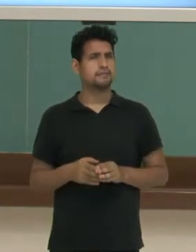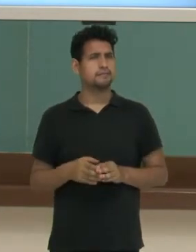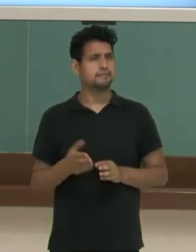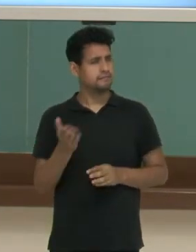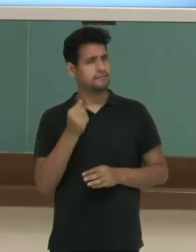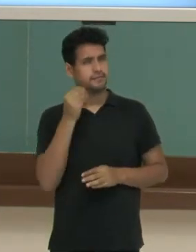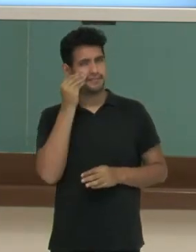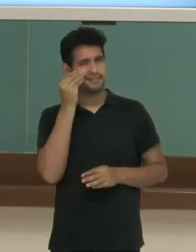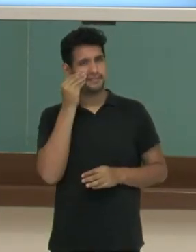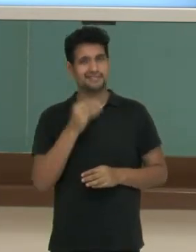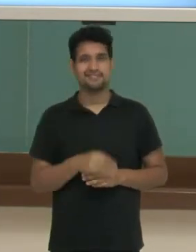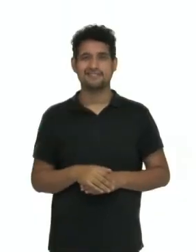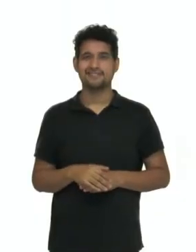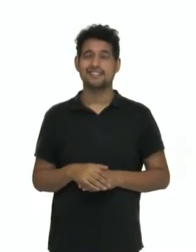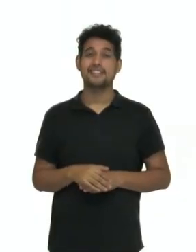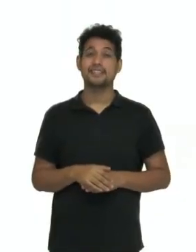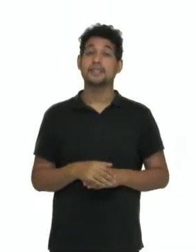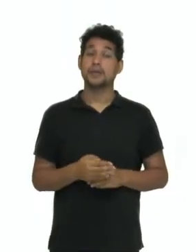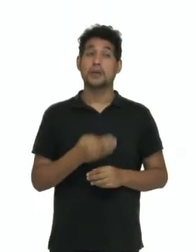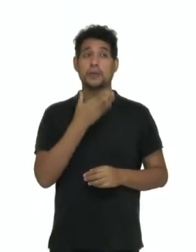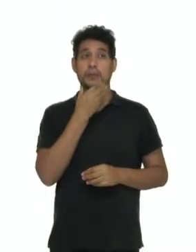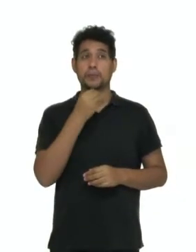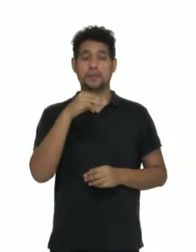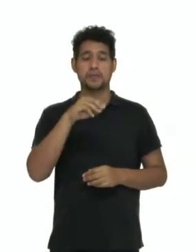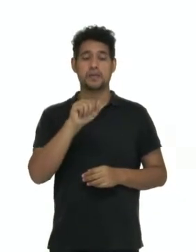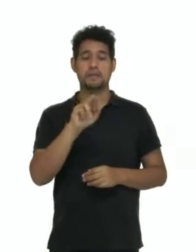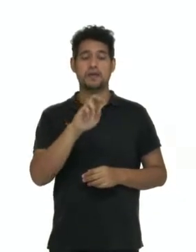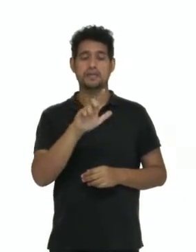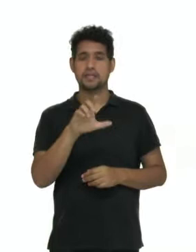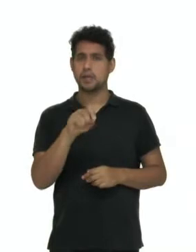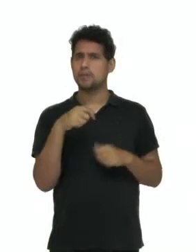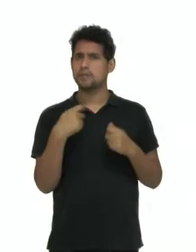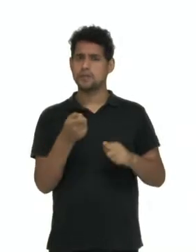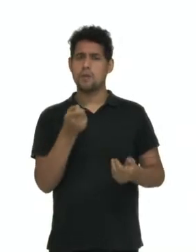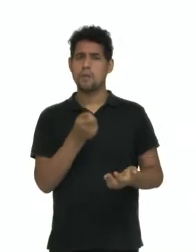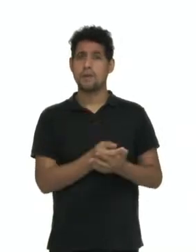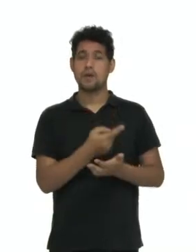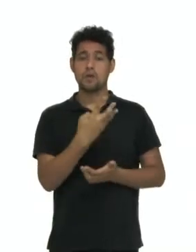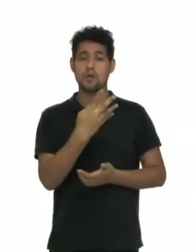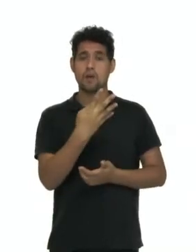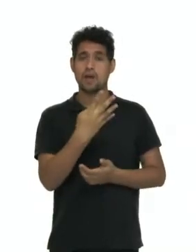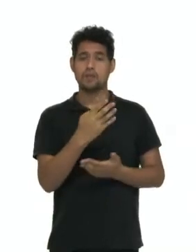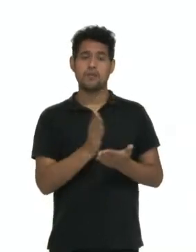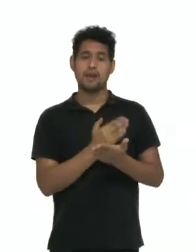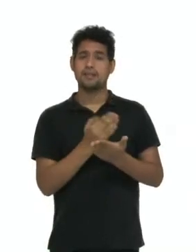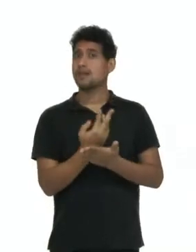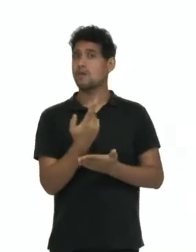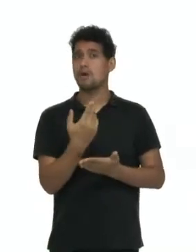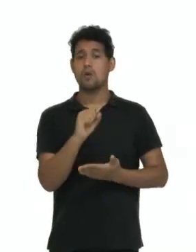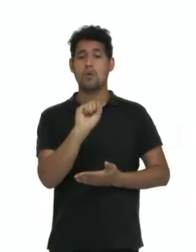Bora lá? Olha só. Marcelo precisa comprar 4 cadernos iguais, que custam R$